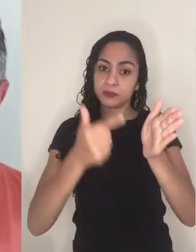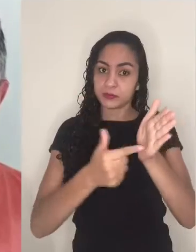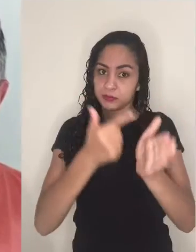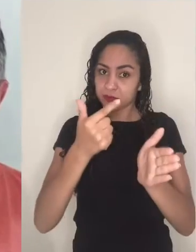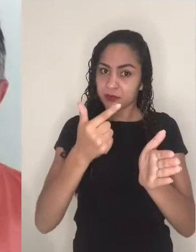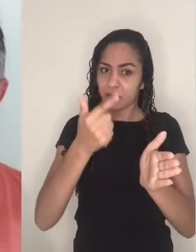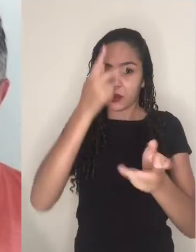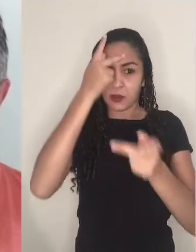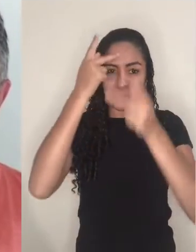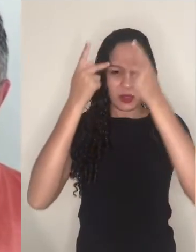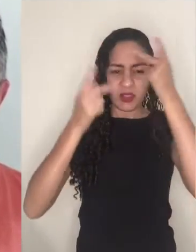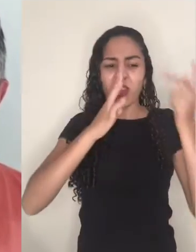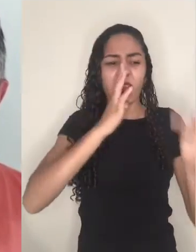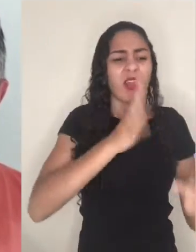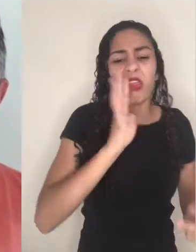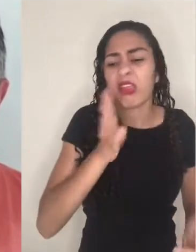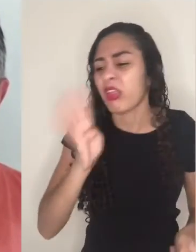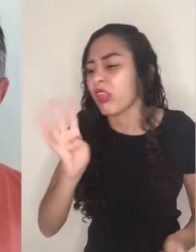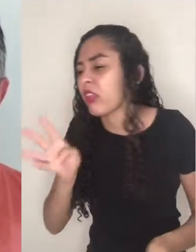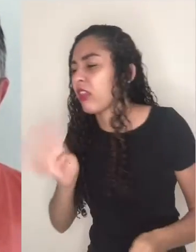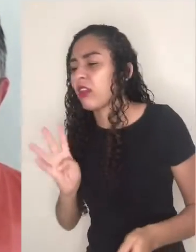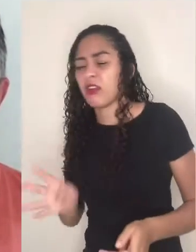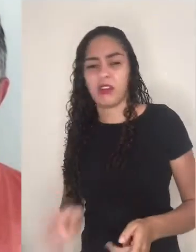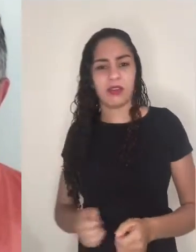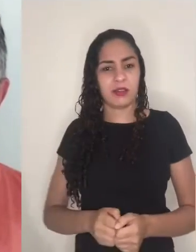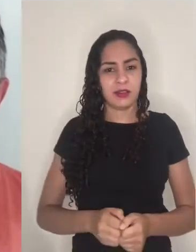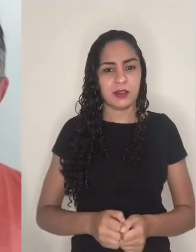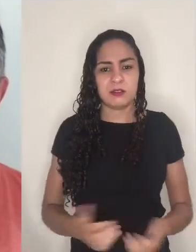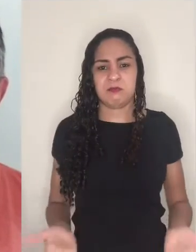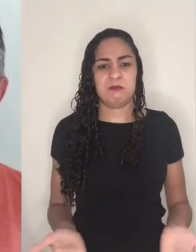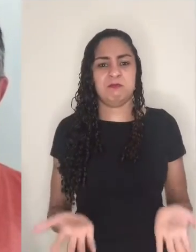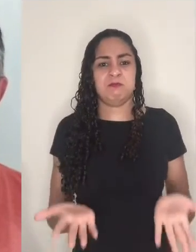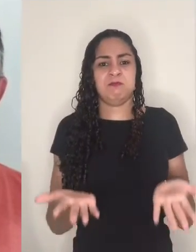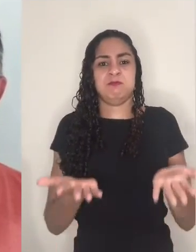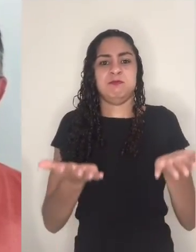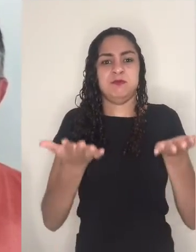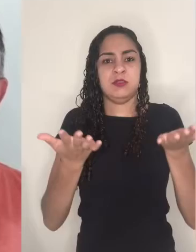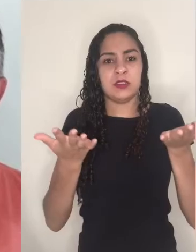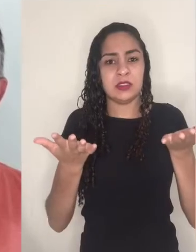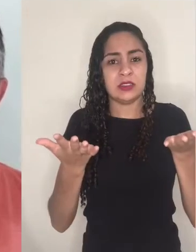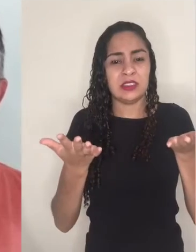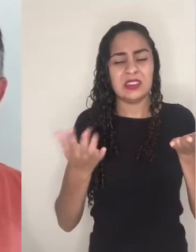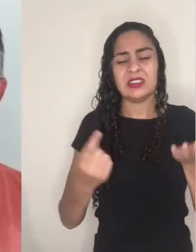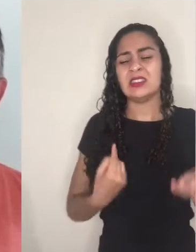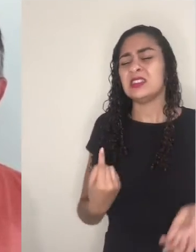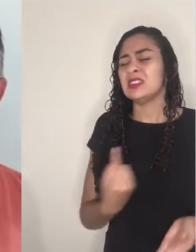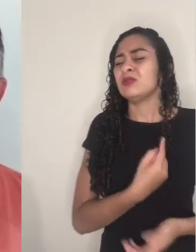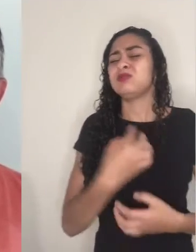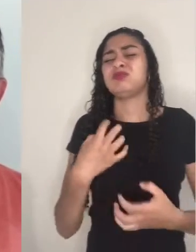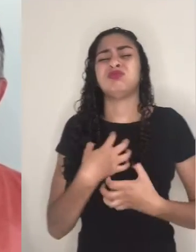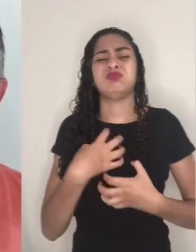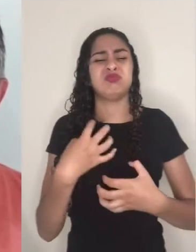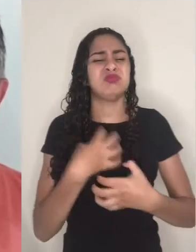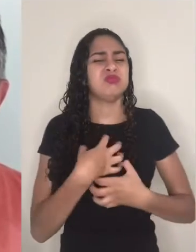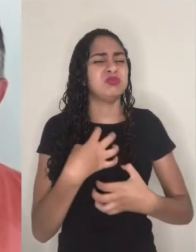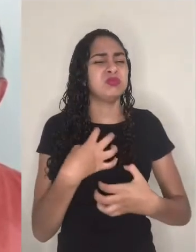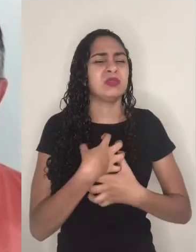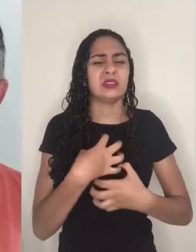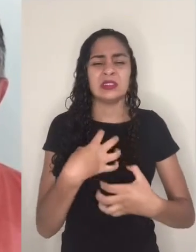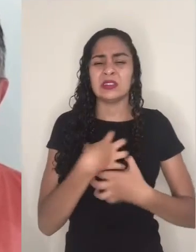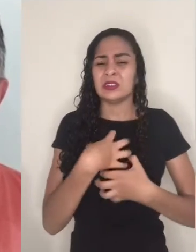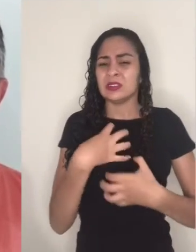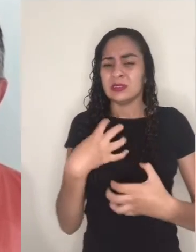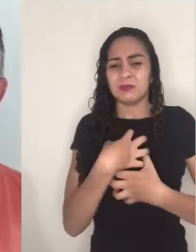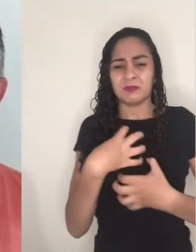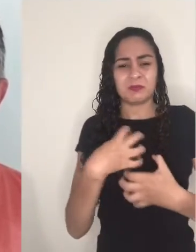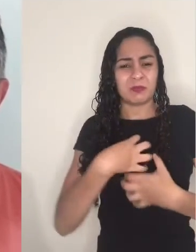caluniadores se ergam e nos estraçalhem, fazendo-nos em pedaços, nos